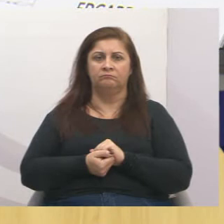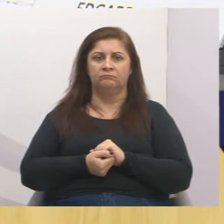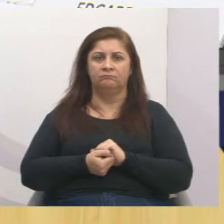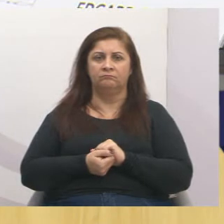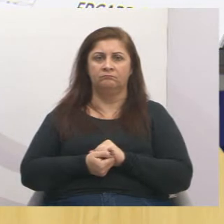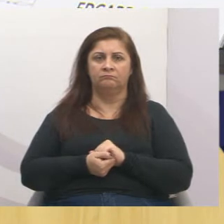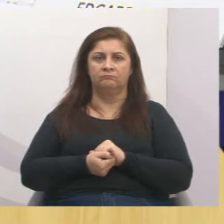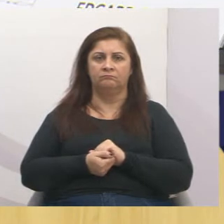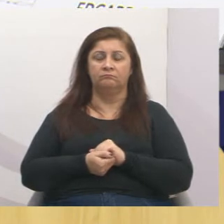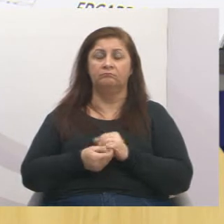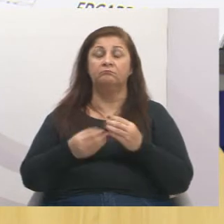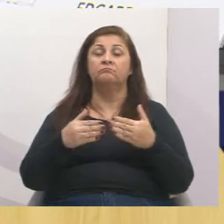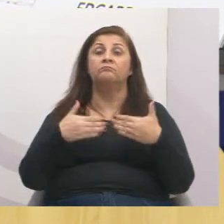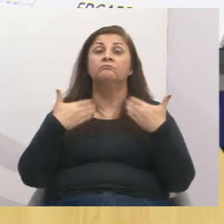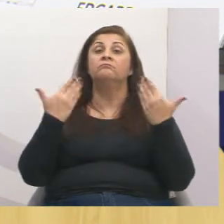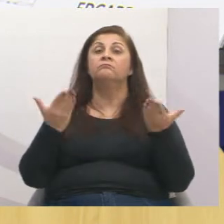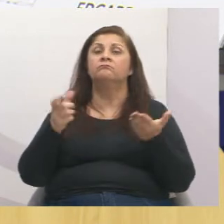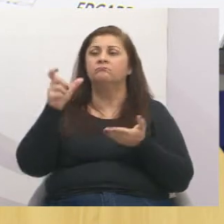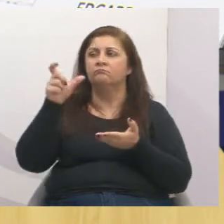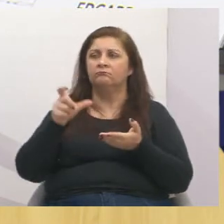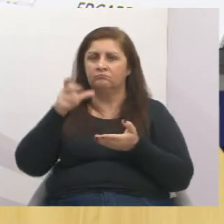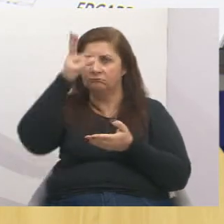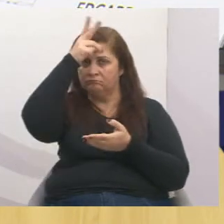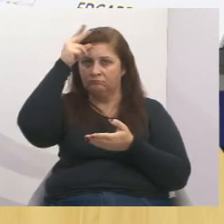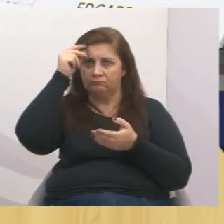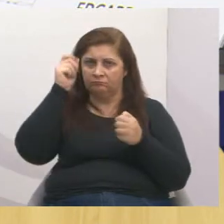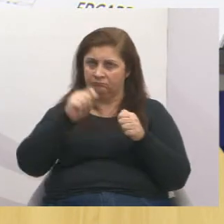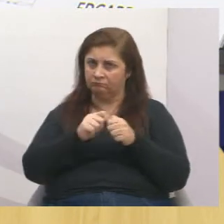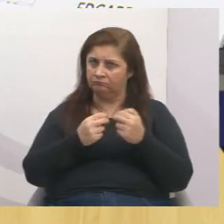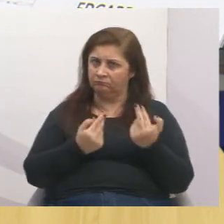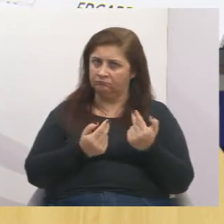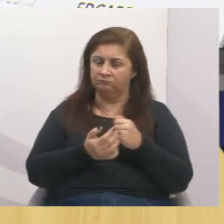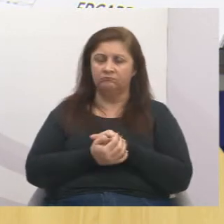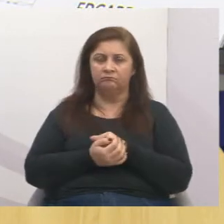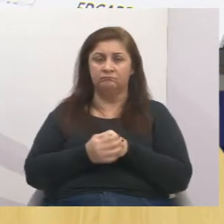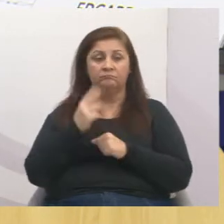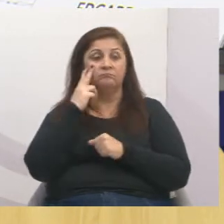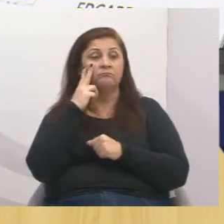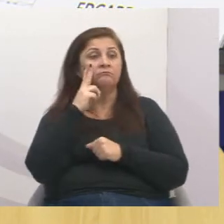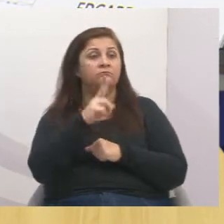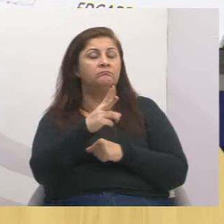Que prefeito fez isso até hoje? Que está ouvindo